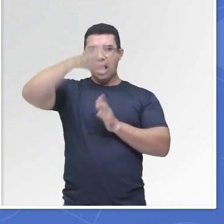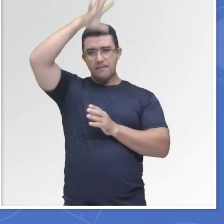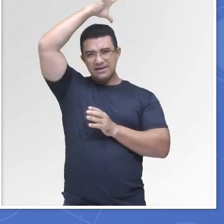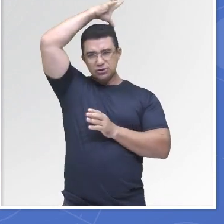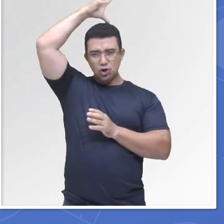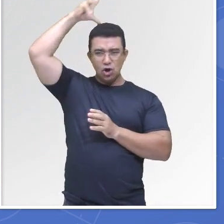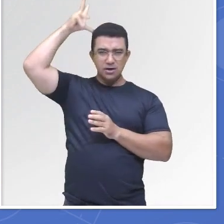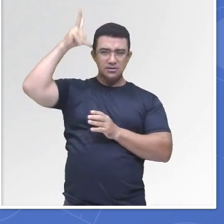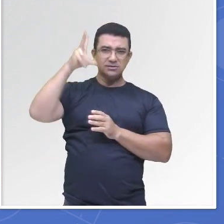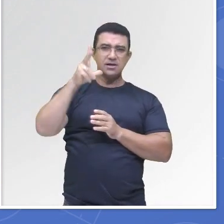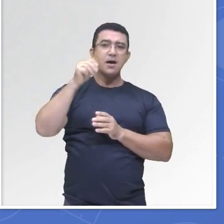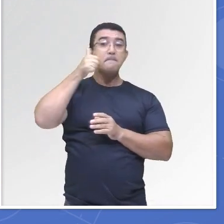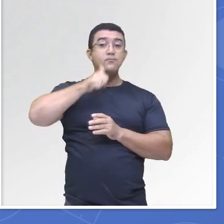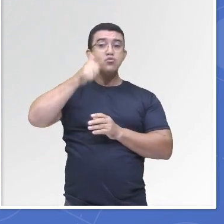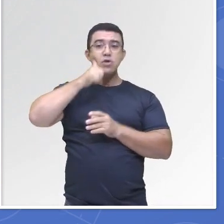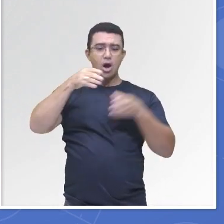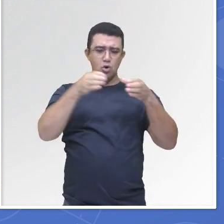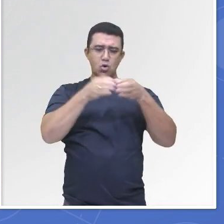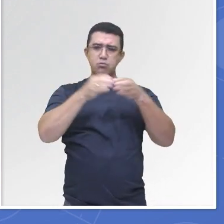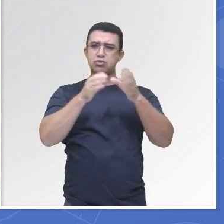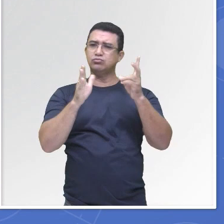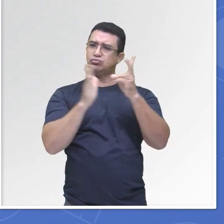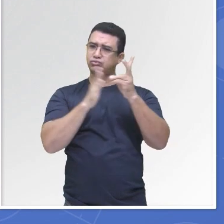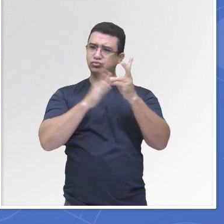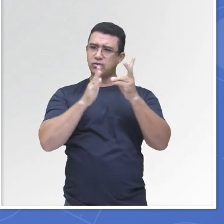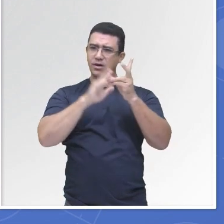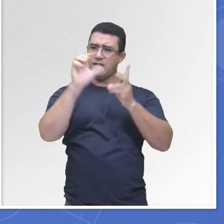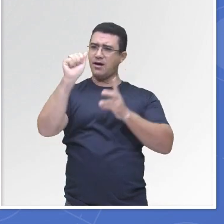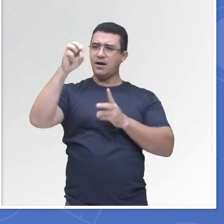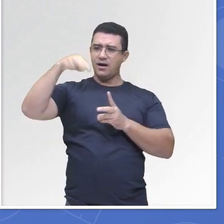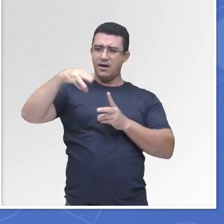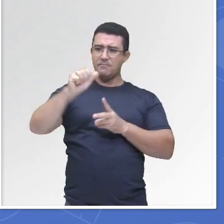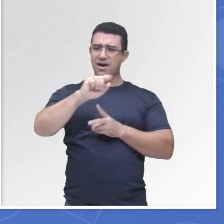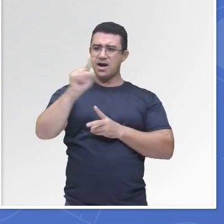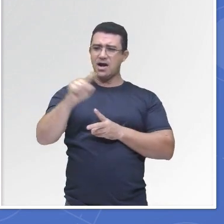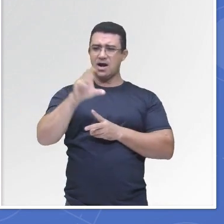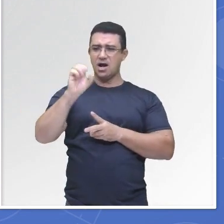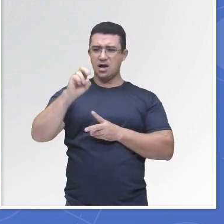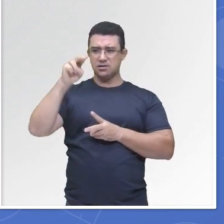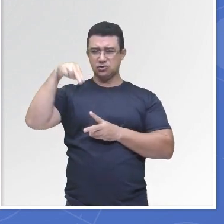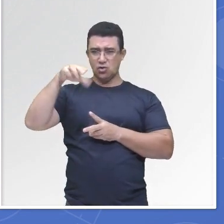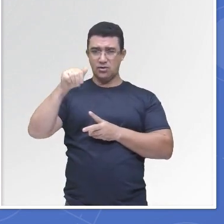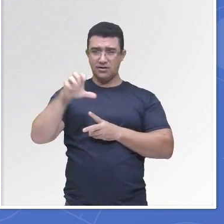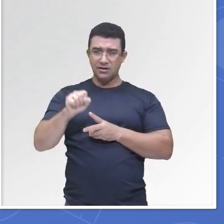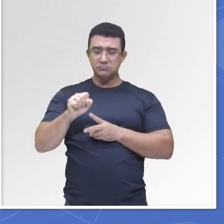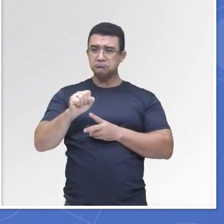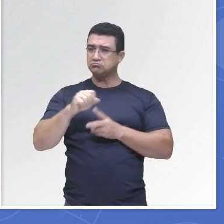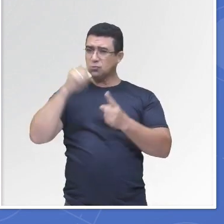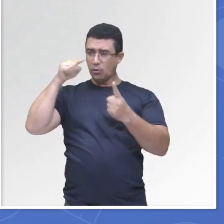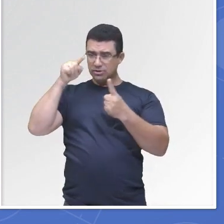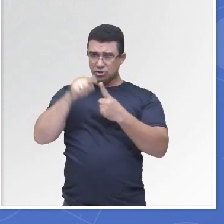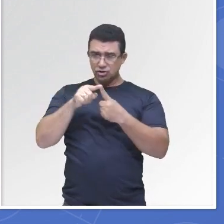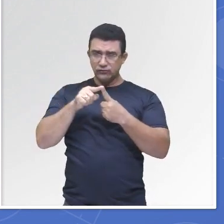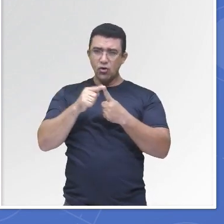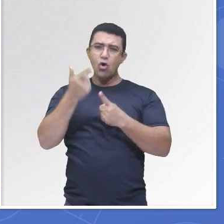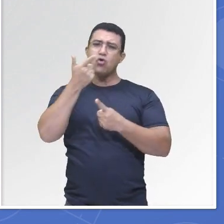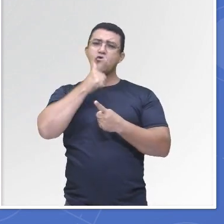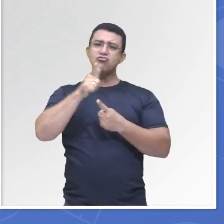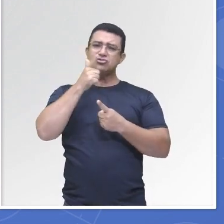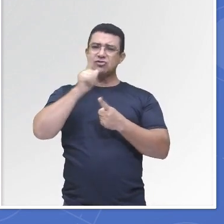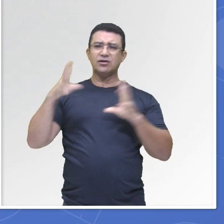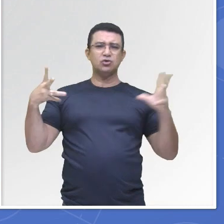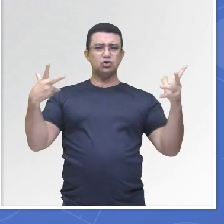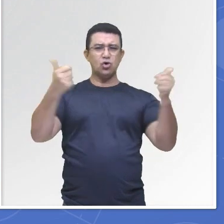rio gigante, né? O objetivo dele era conquistar toda a calha do rio